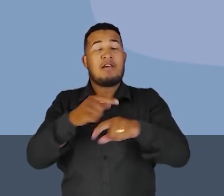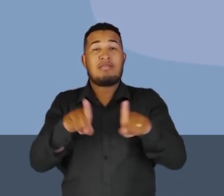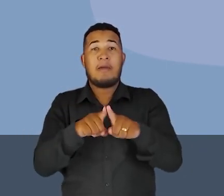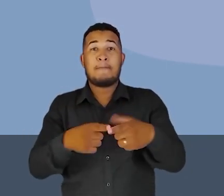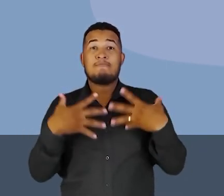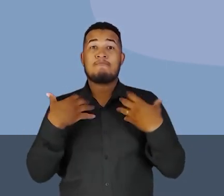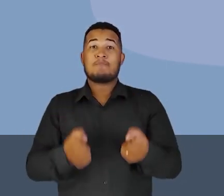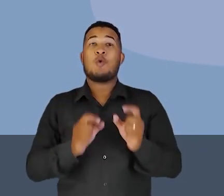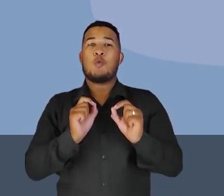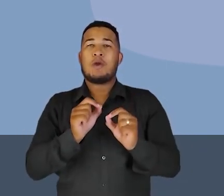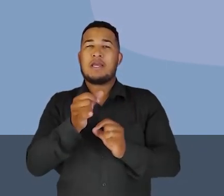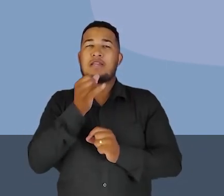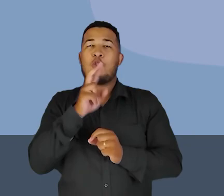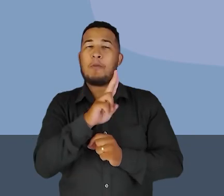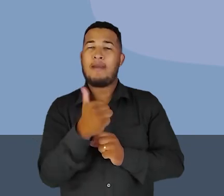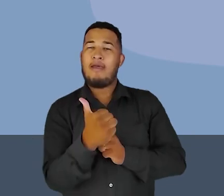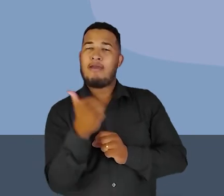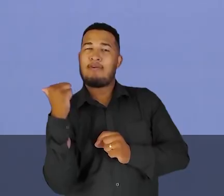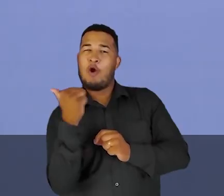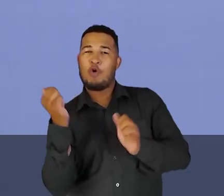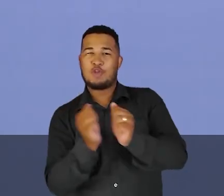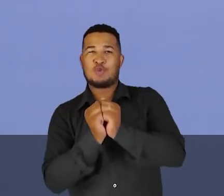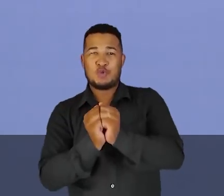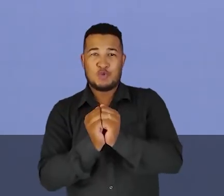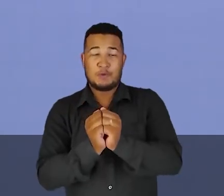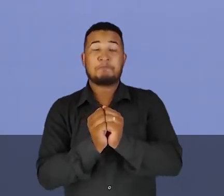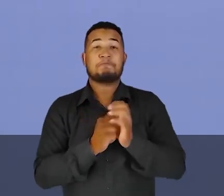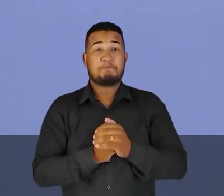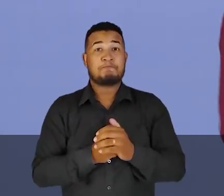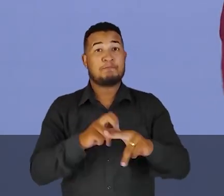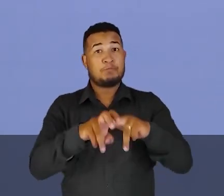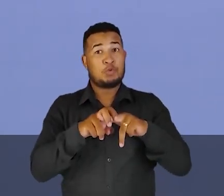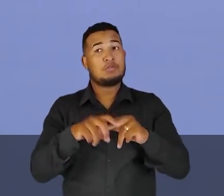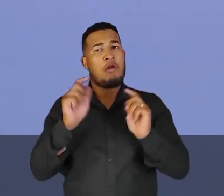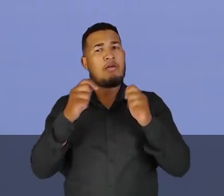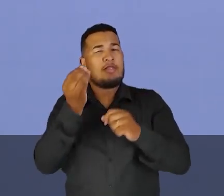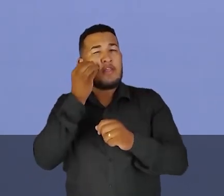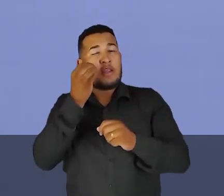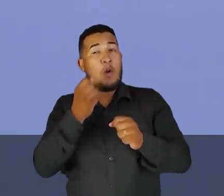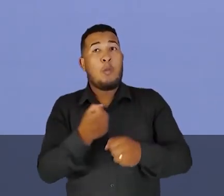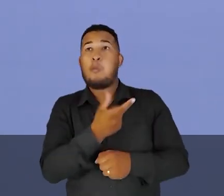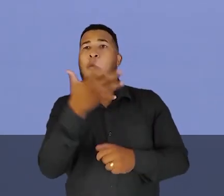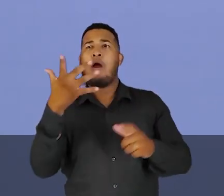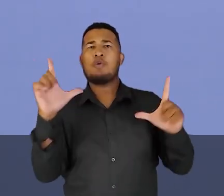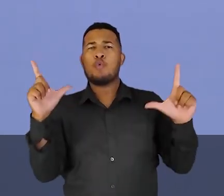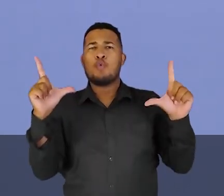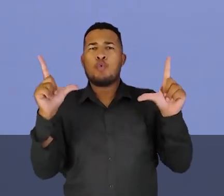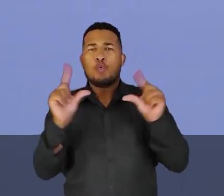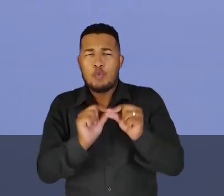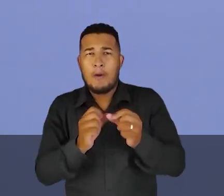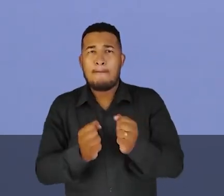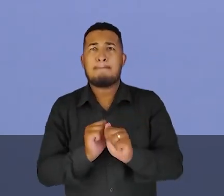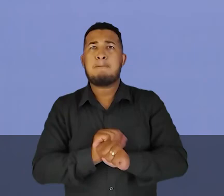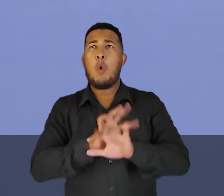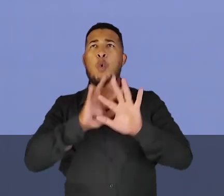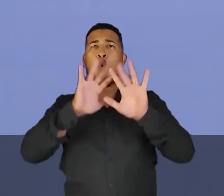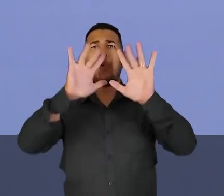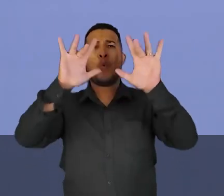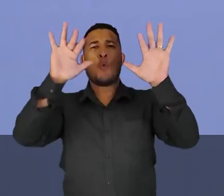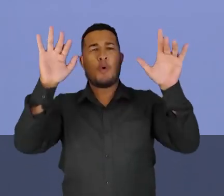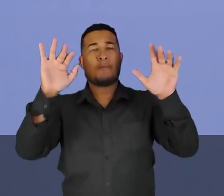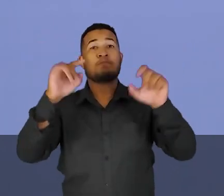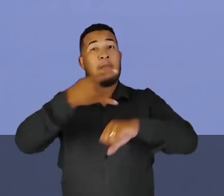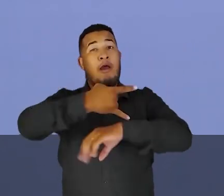né, de carona solidária em rodízios de carro. A intenção é minimizar a emissão desses gases.